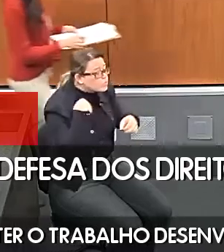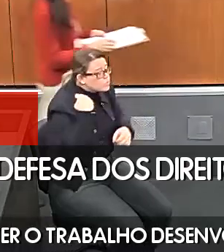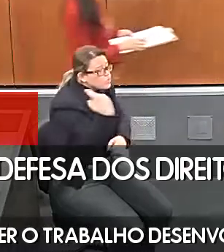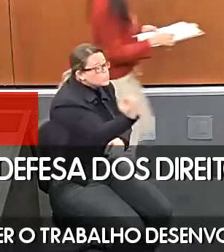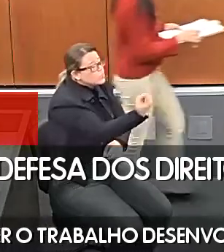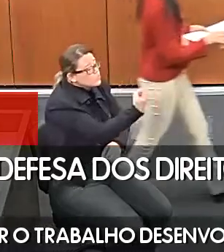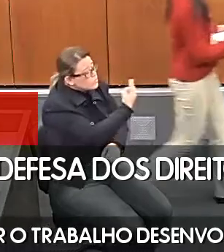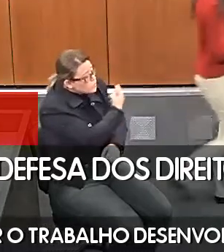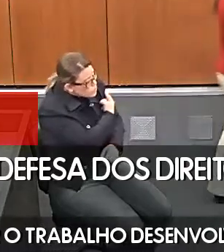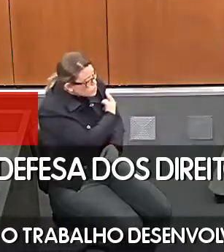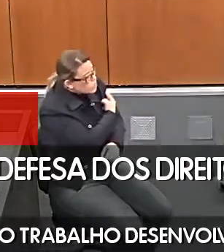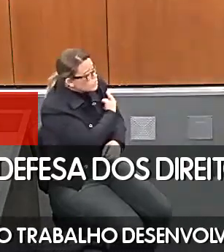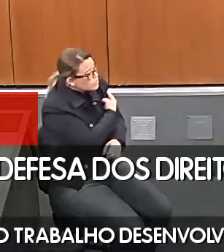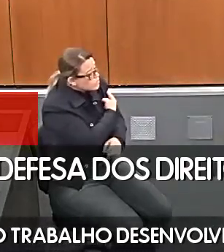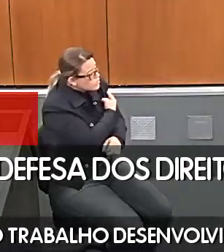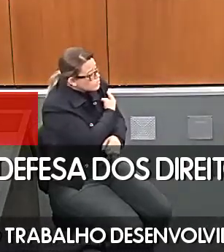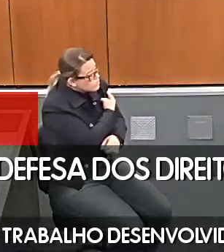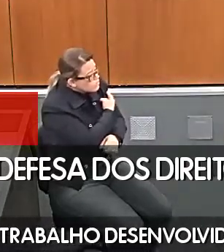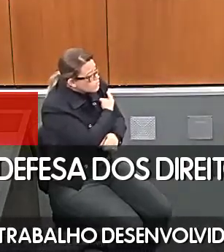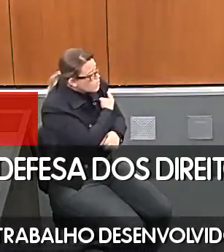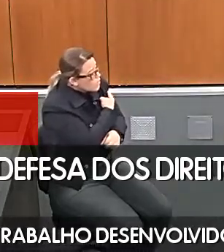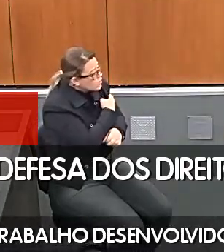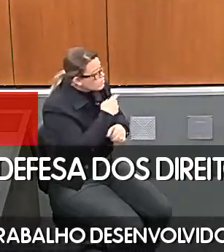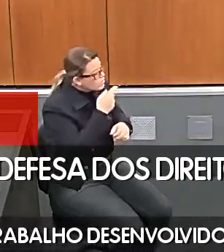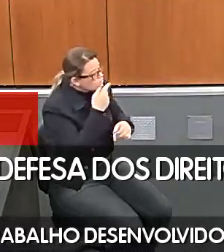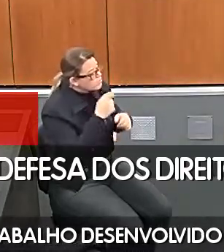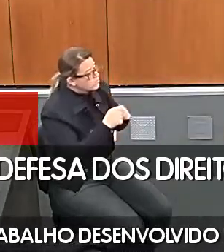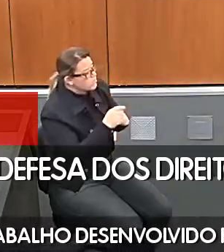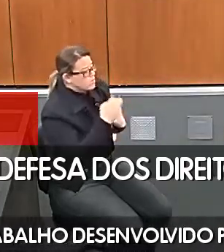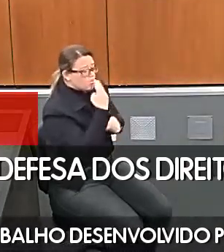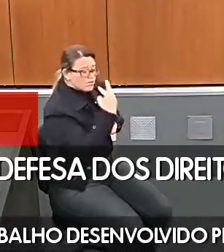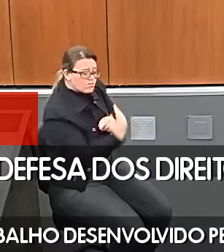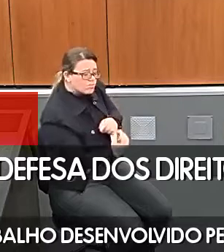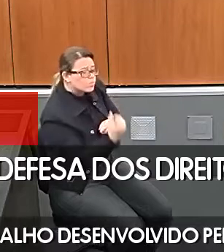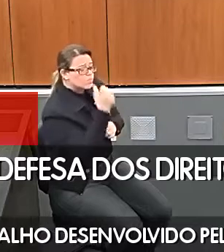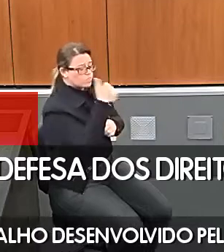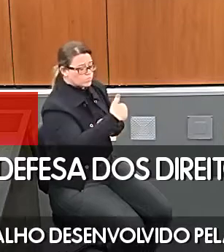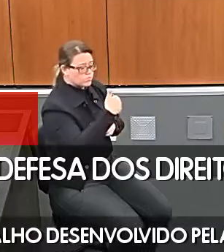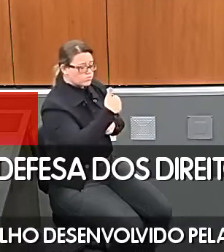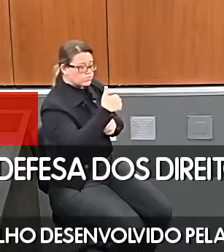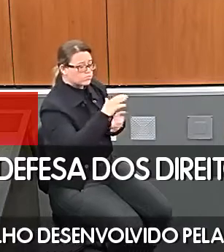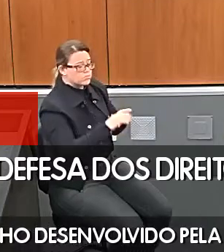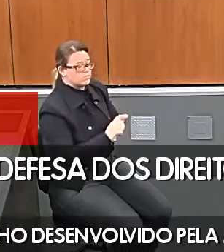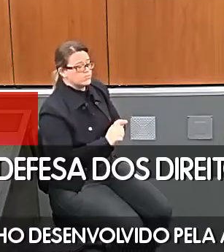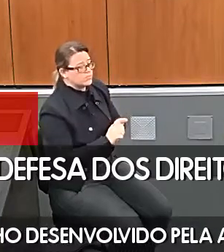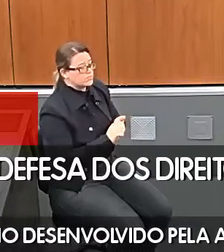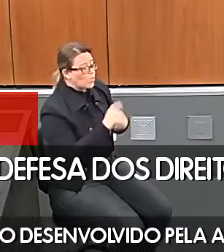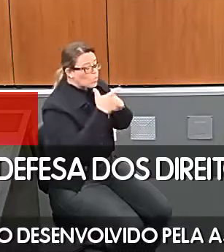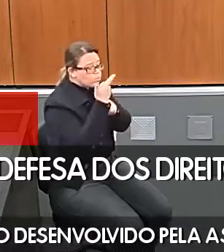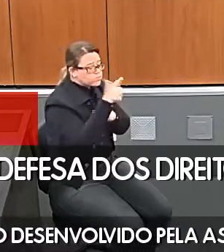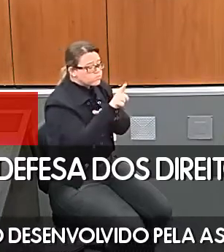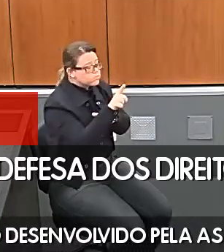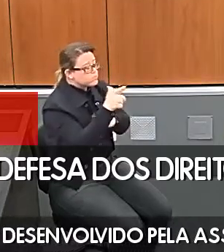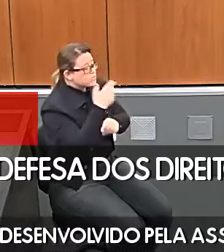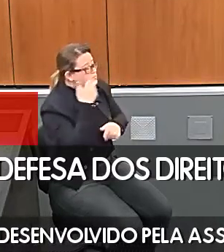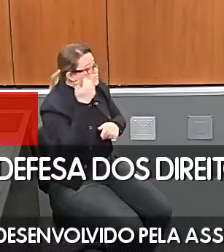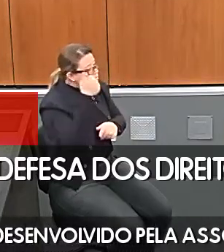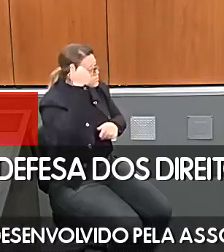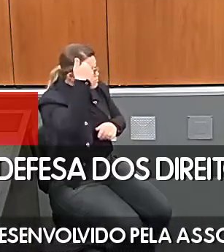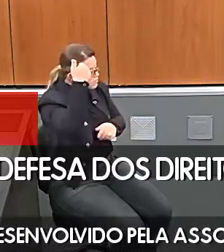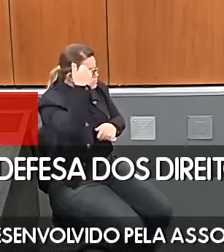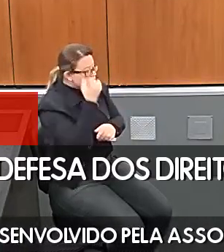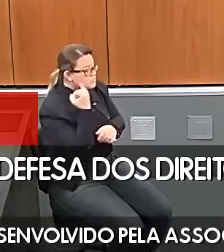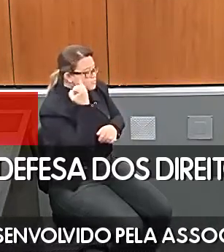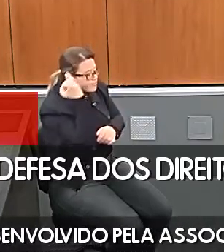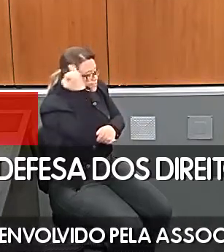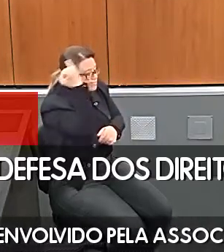já falava essa nossa linguagem de hoje. Bom, outra coisa importante que eu queria dizer é